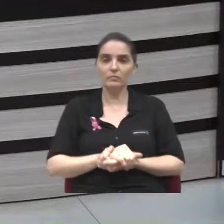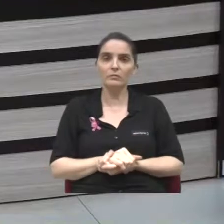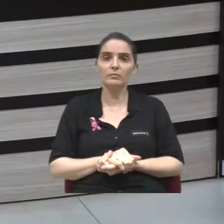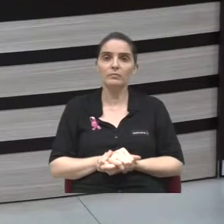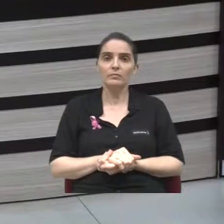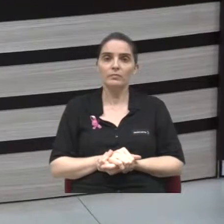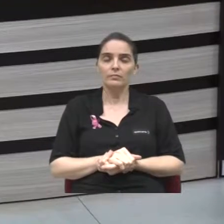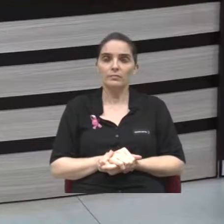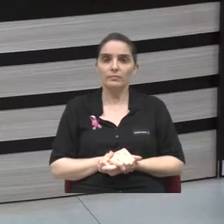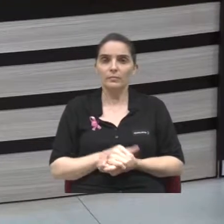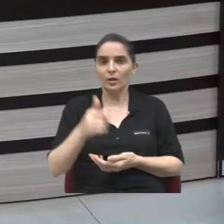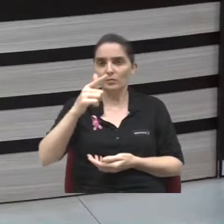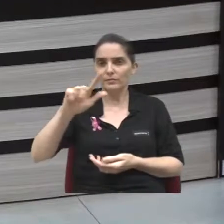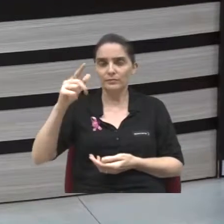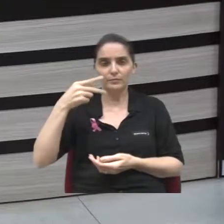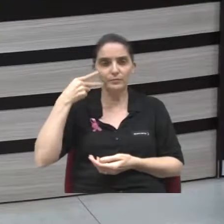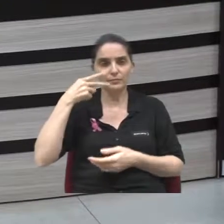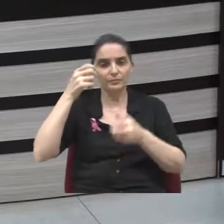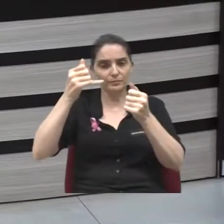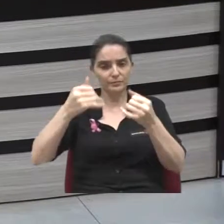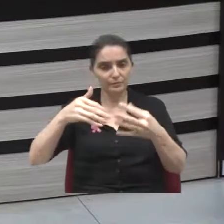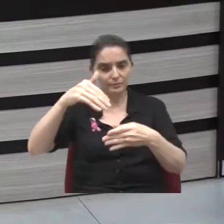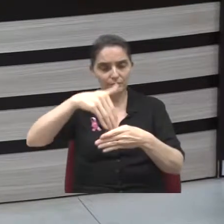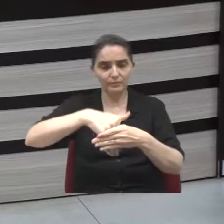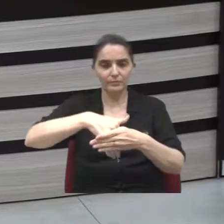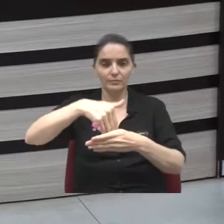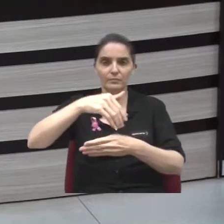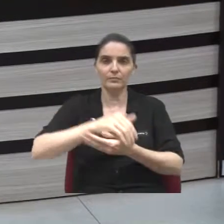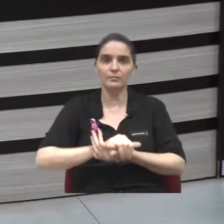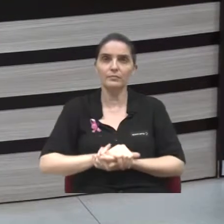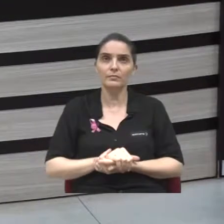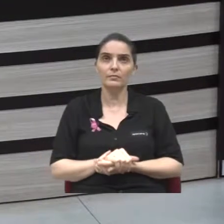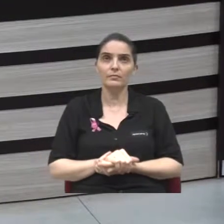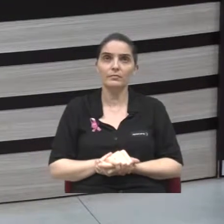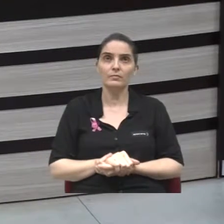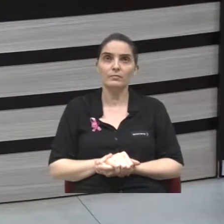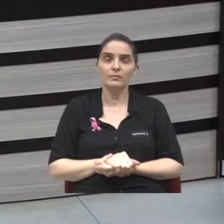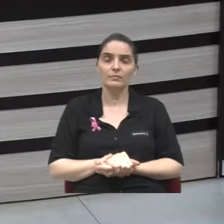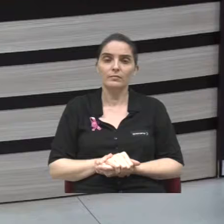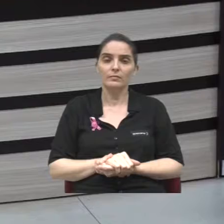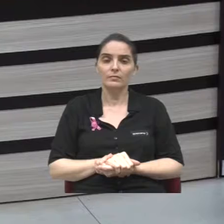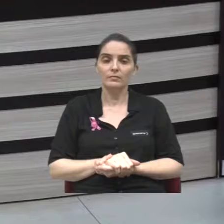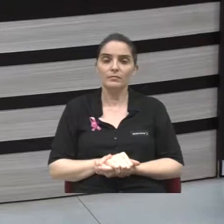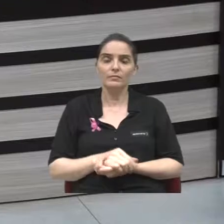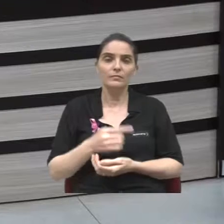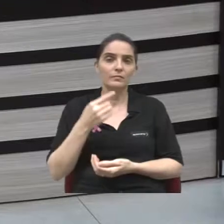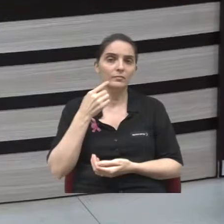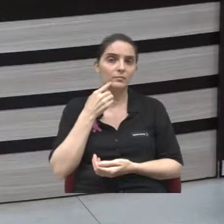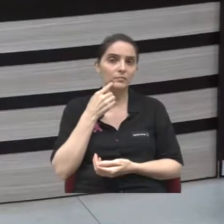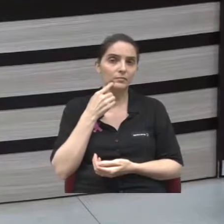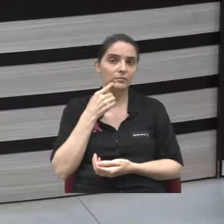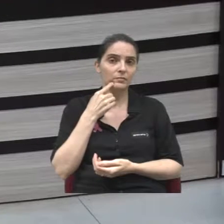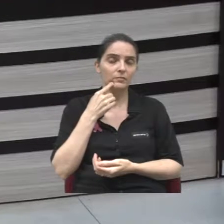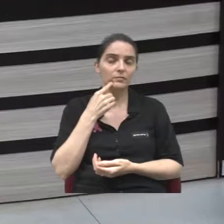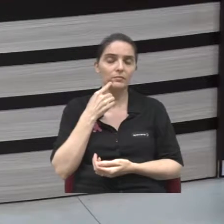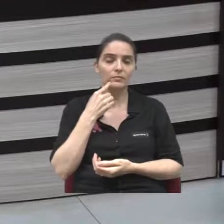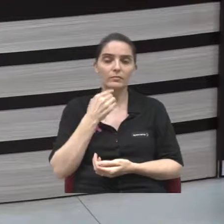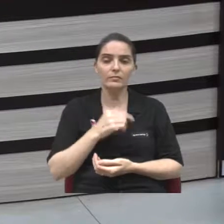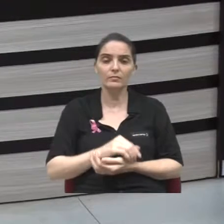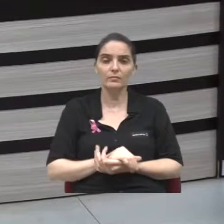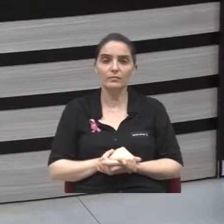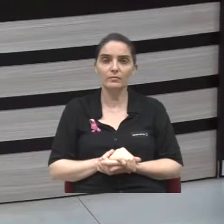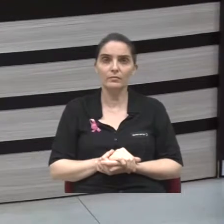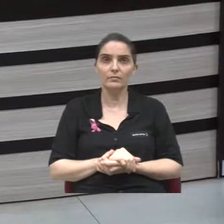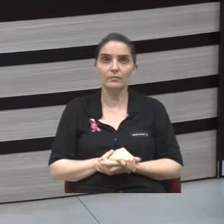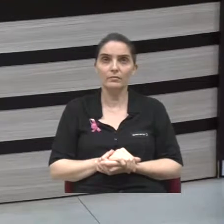Mais algum vereador deseja justificar o voto? Eu desejo, presidente. Vereador Cleiton. Não pode apartar? Não pode ter a